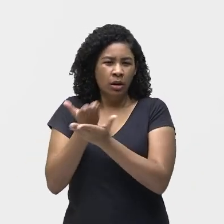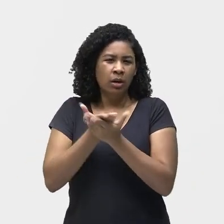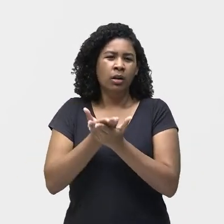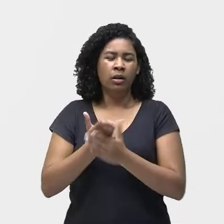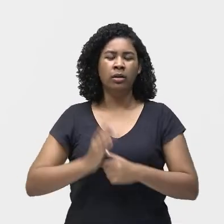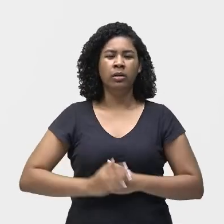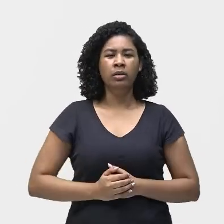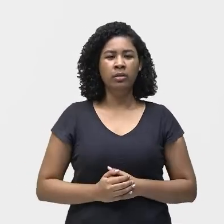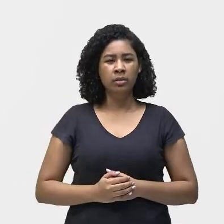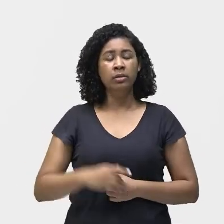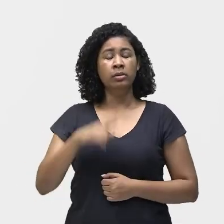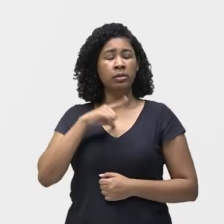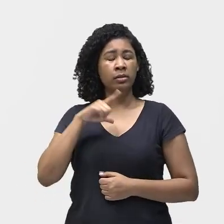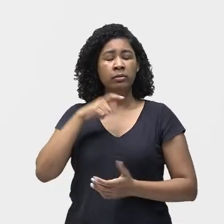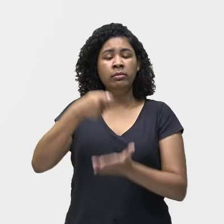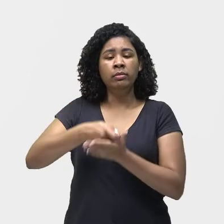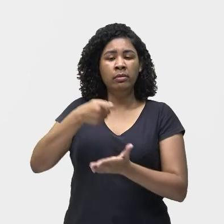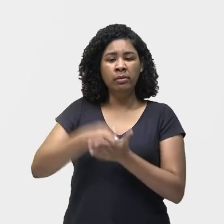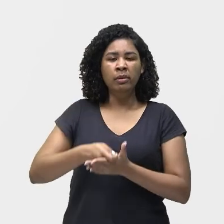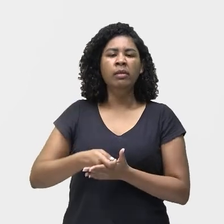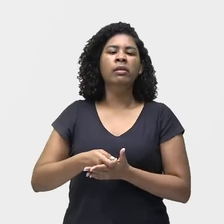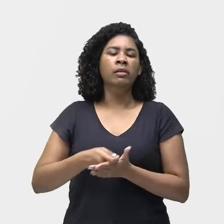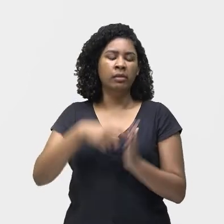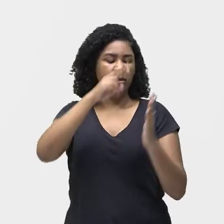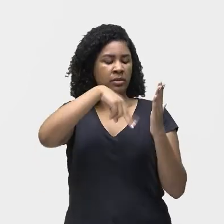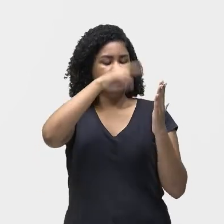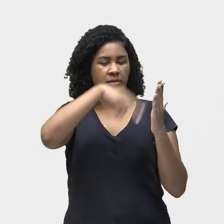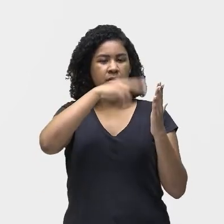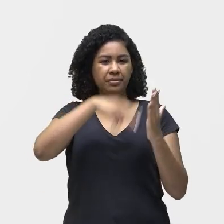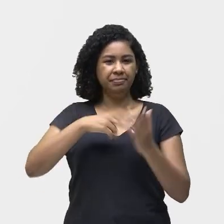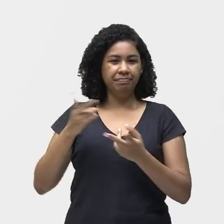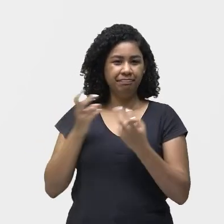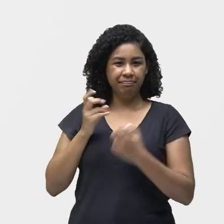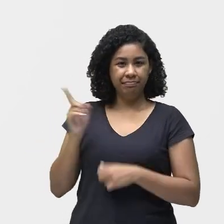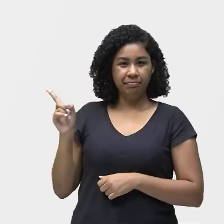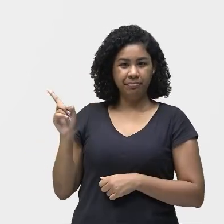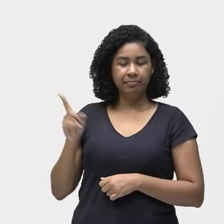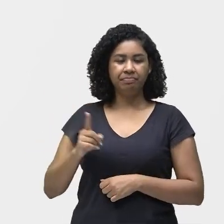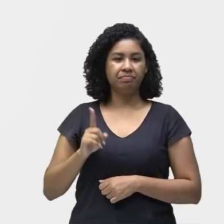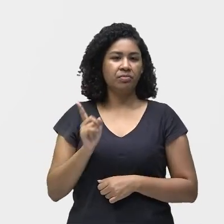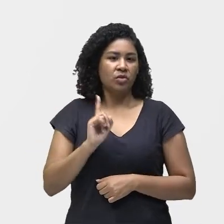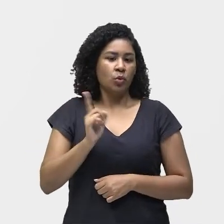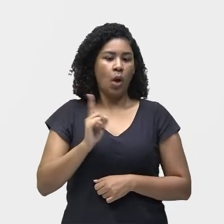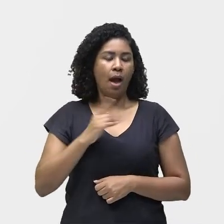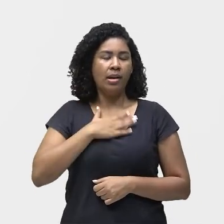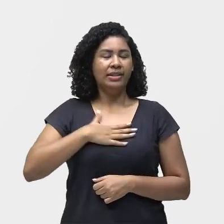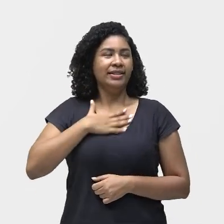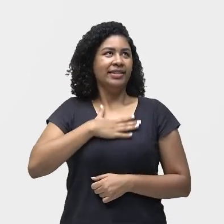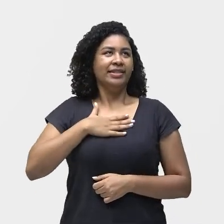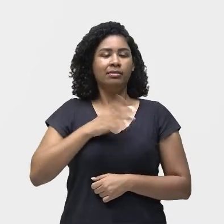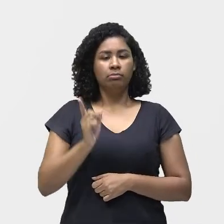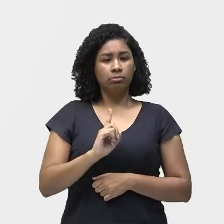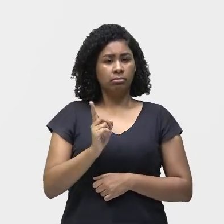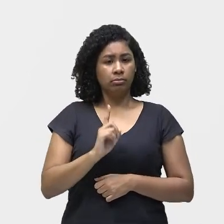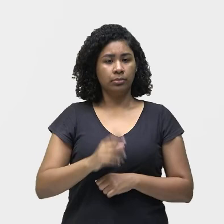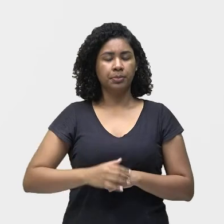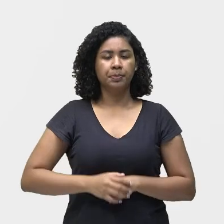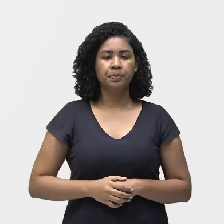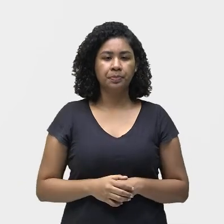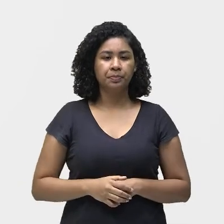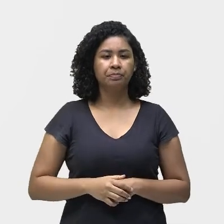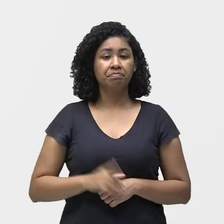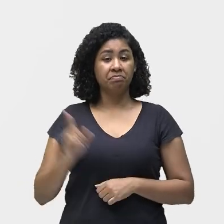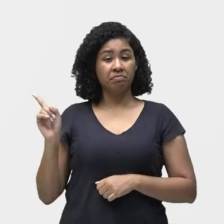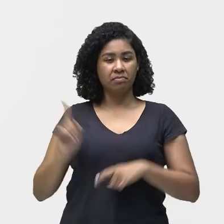que tem aí uma obrigatoriedade, né? Não é algo for fun, para diversão. Esse tipo de leitura é